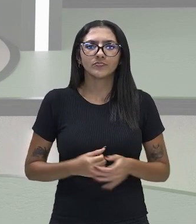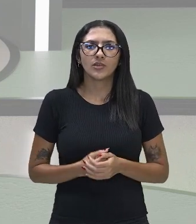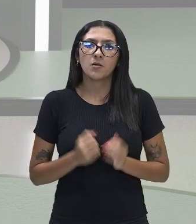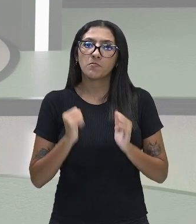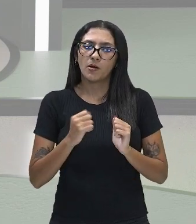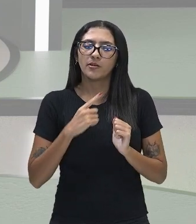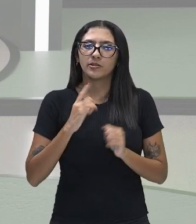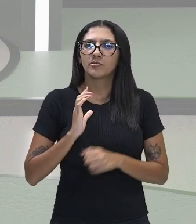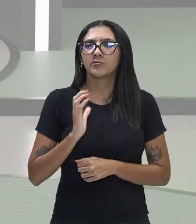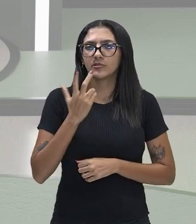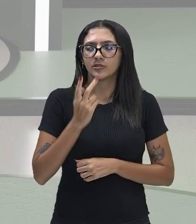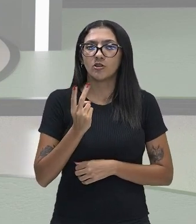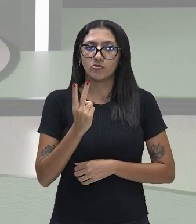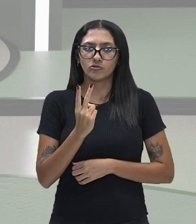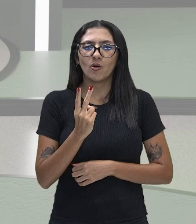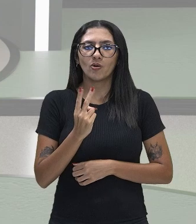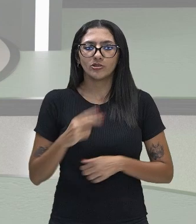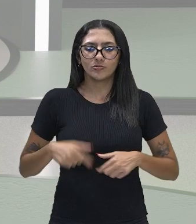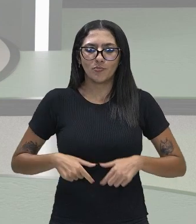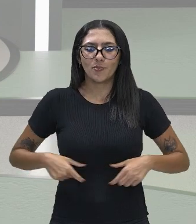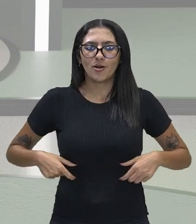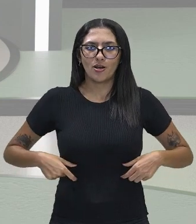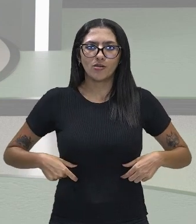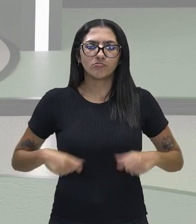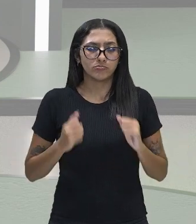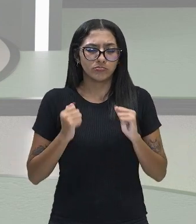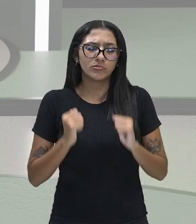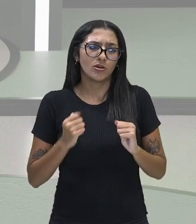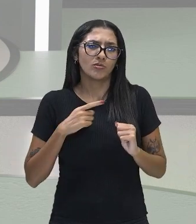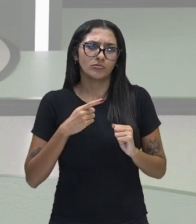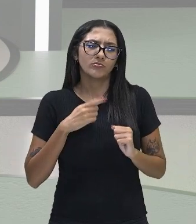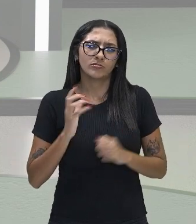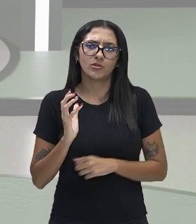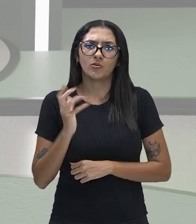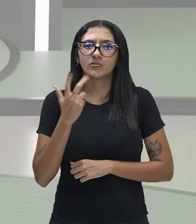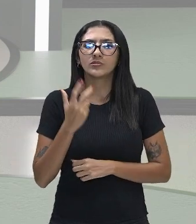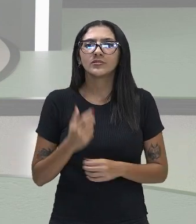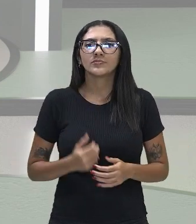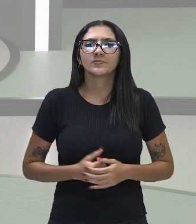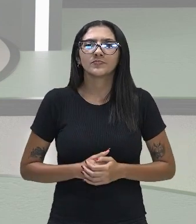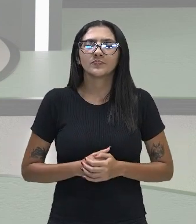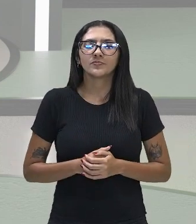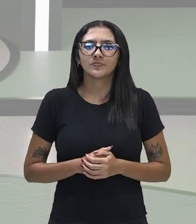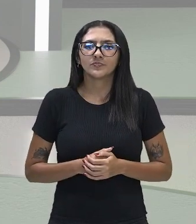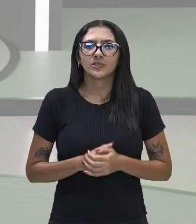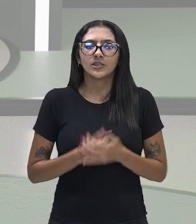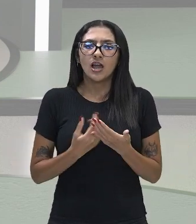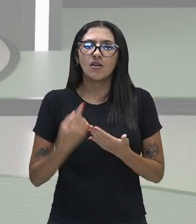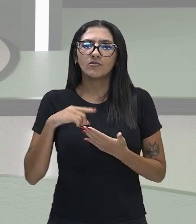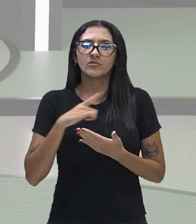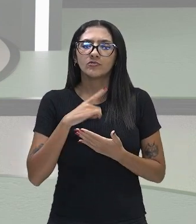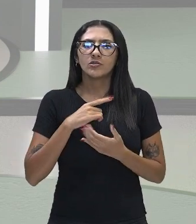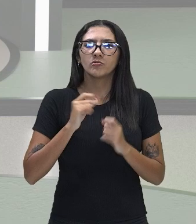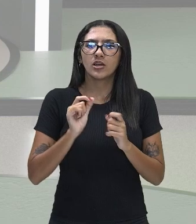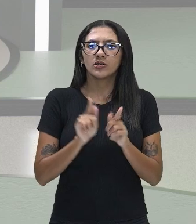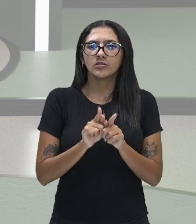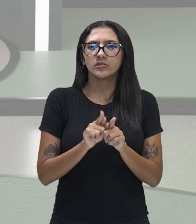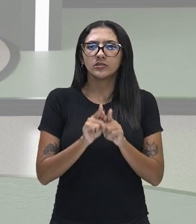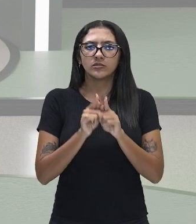fecundação pelas duas células. E aí você vai ter o quê? Os